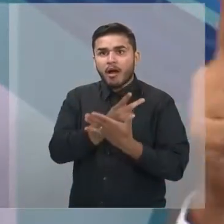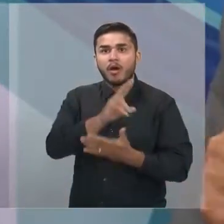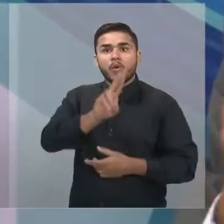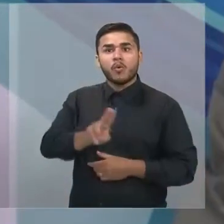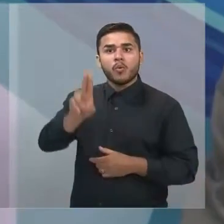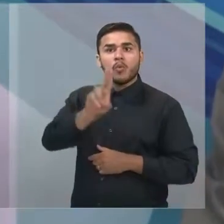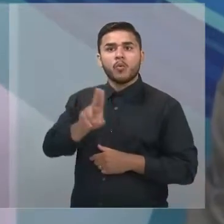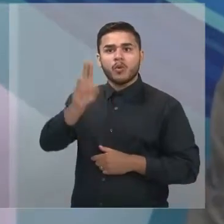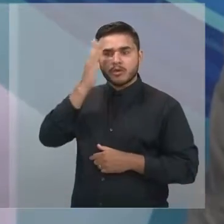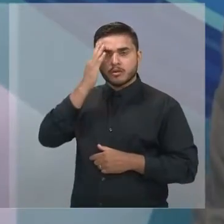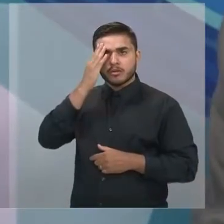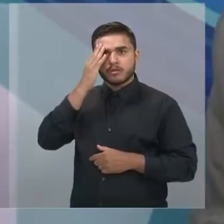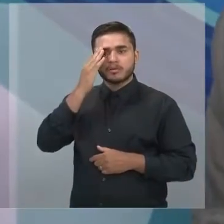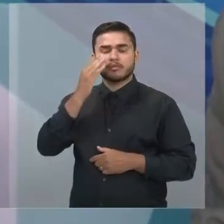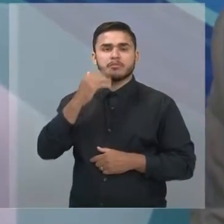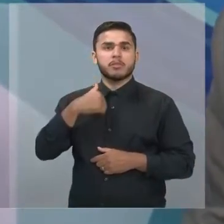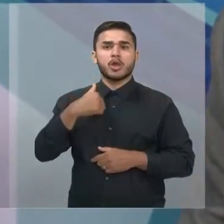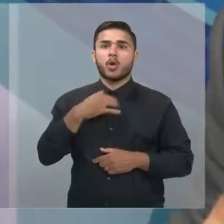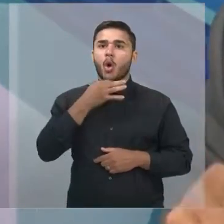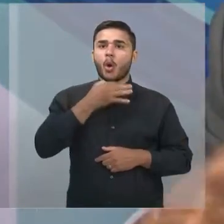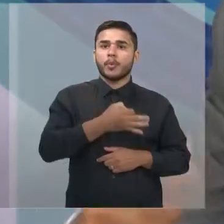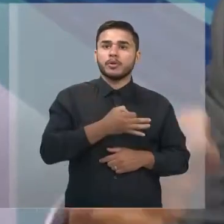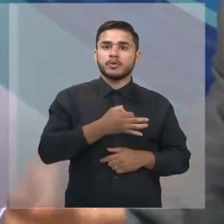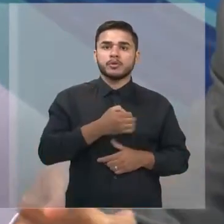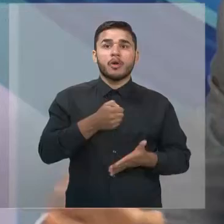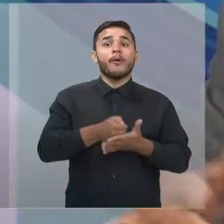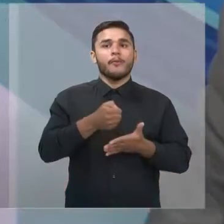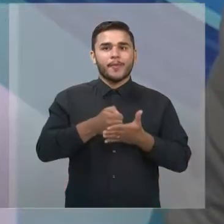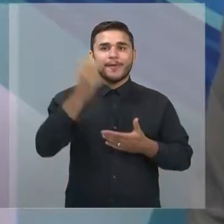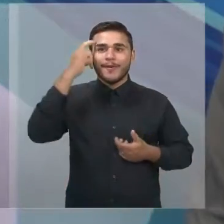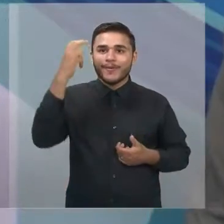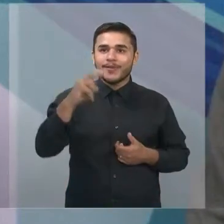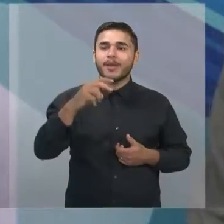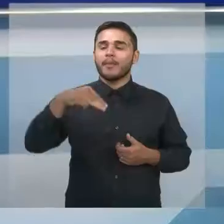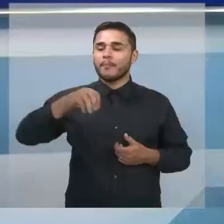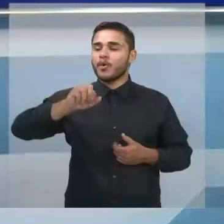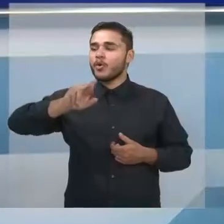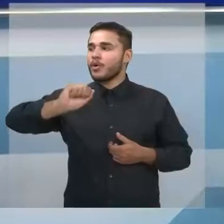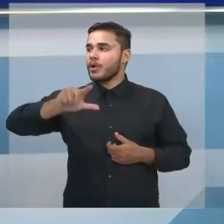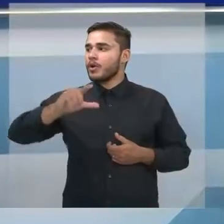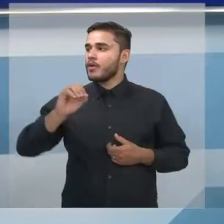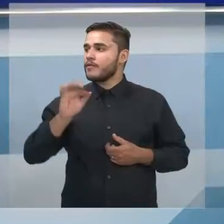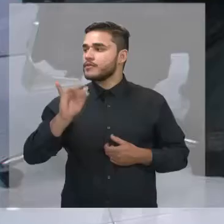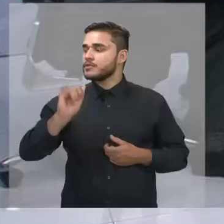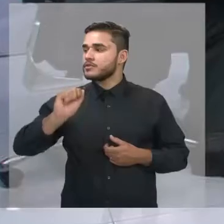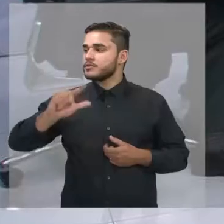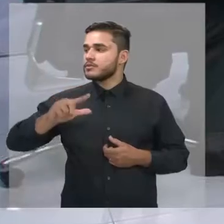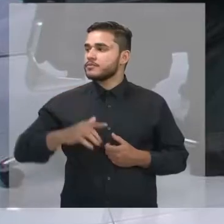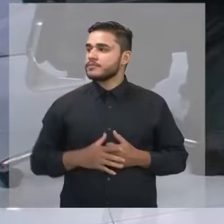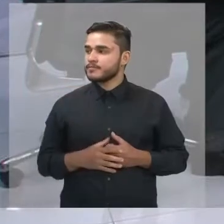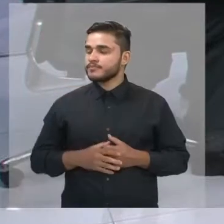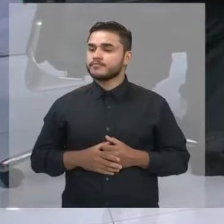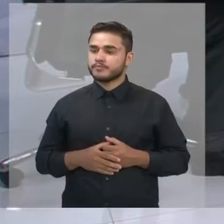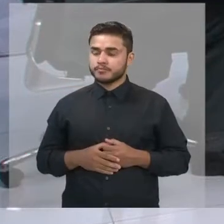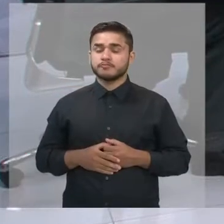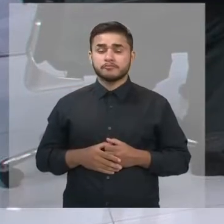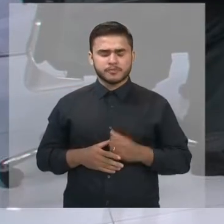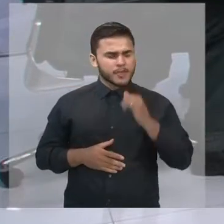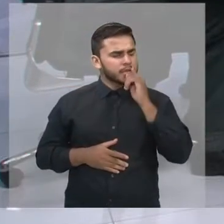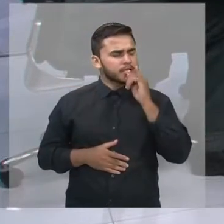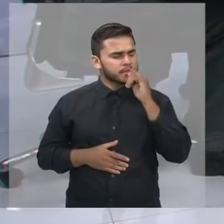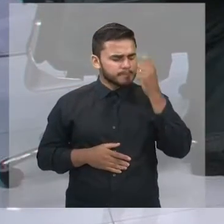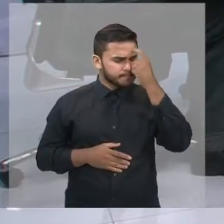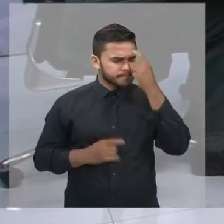por motivos de ordem moral é uma tentativa de implantar uma moral oficial. Fico também preocupado quando a gente pensa, como é que nós vamos, por exemplo,